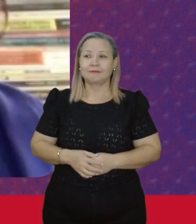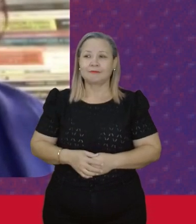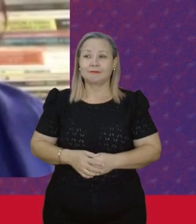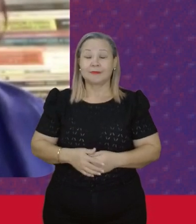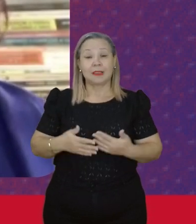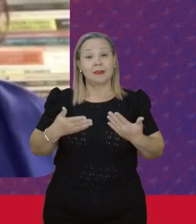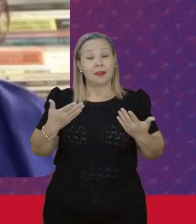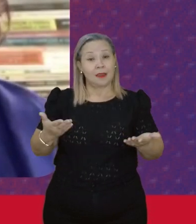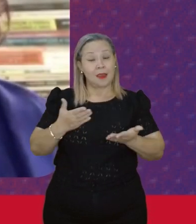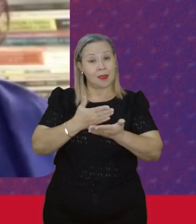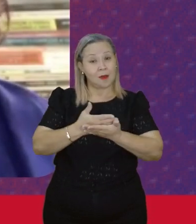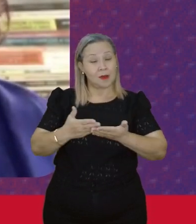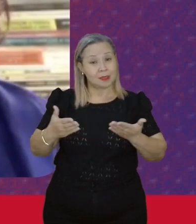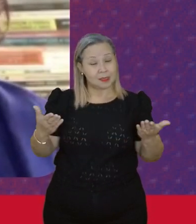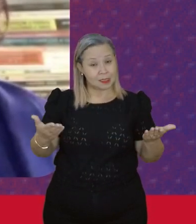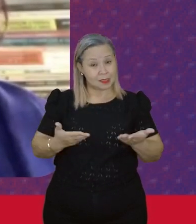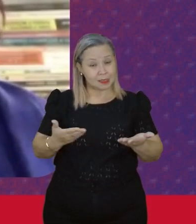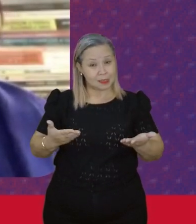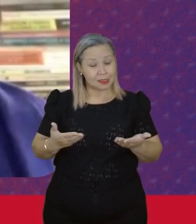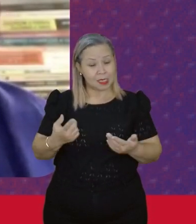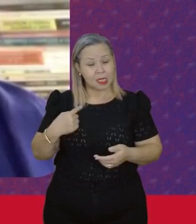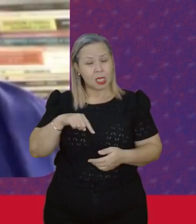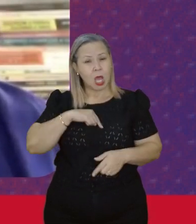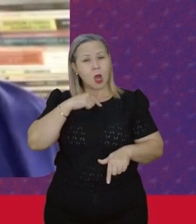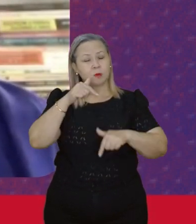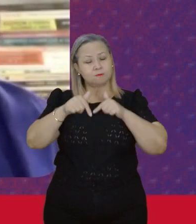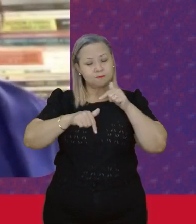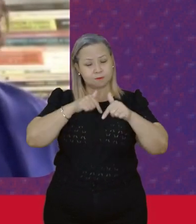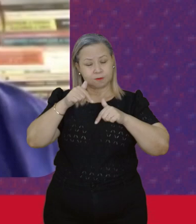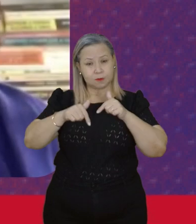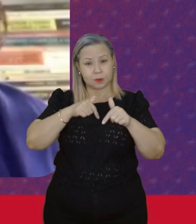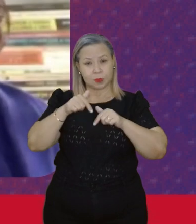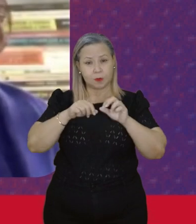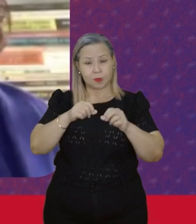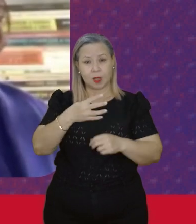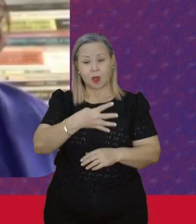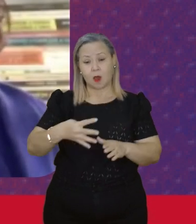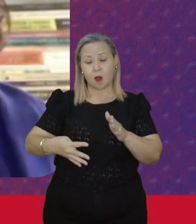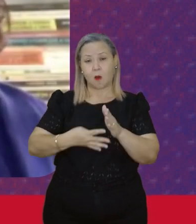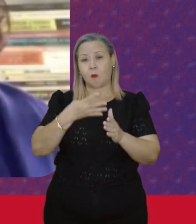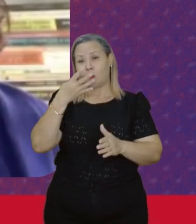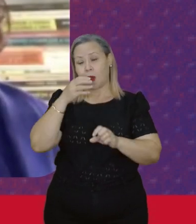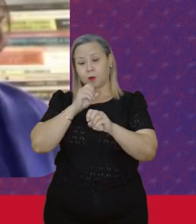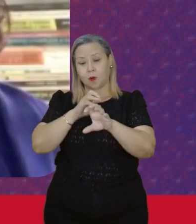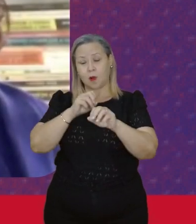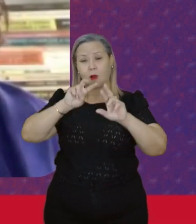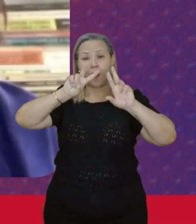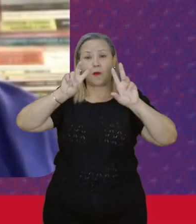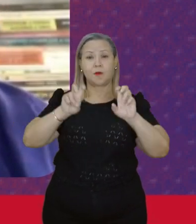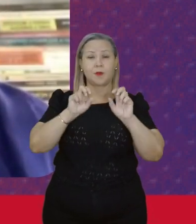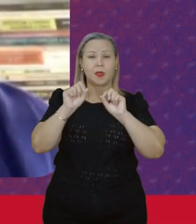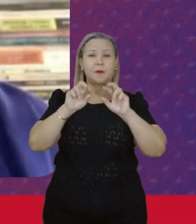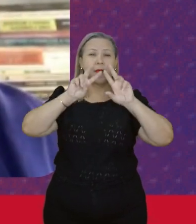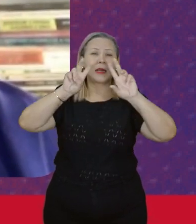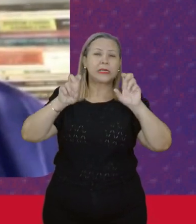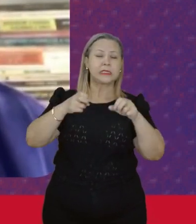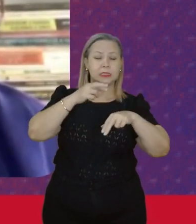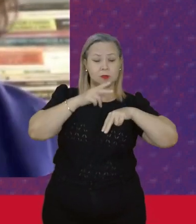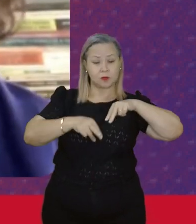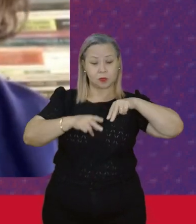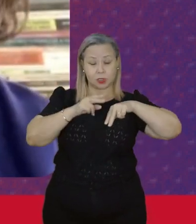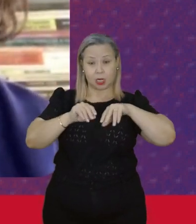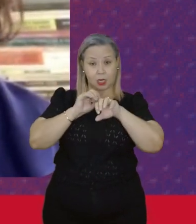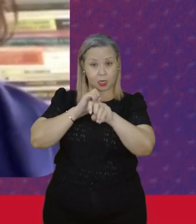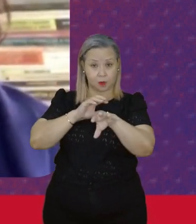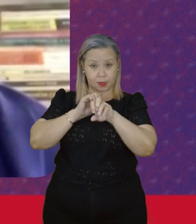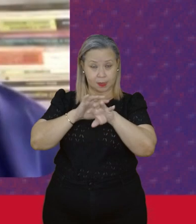Bem, nós vamos trabalhar em 4 aulas o tema, a questão de gênero e a